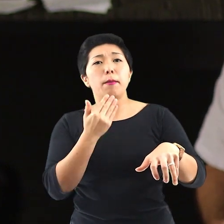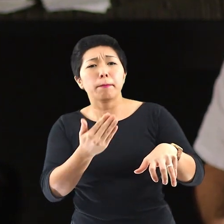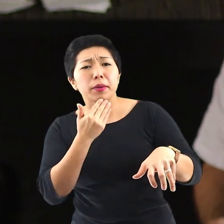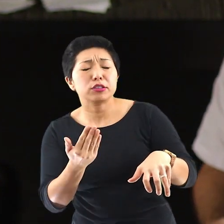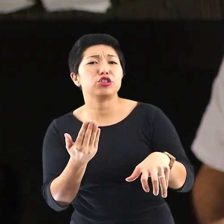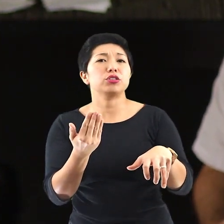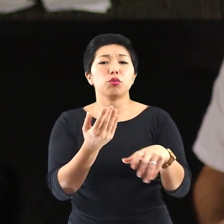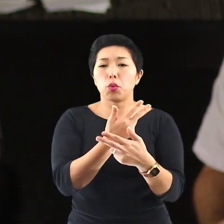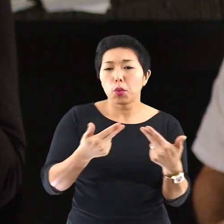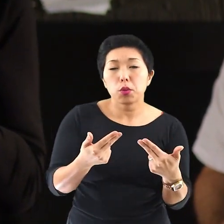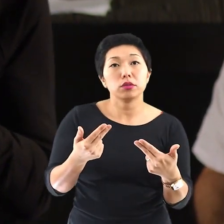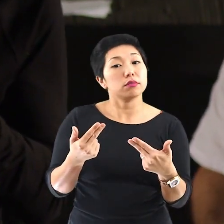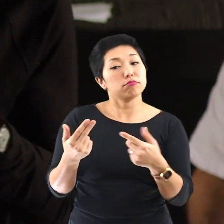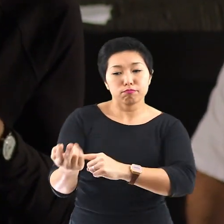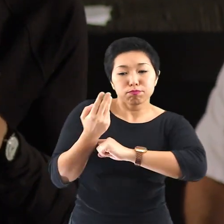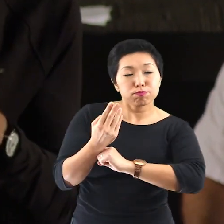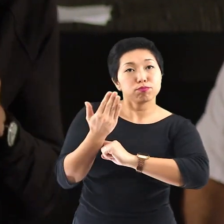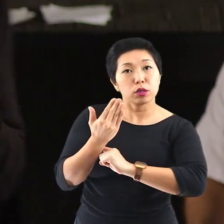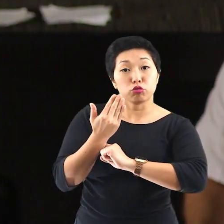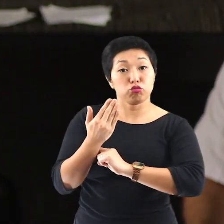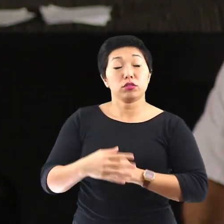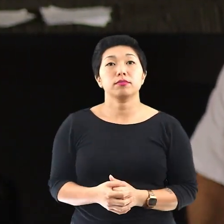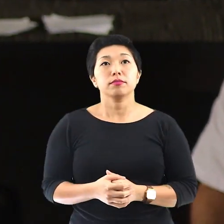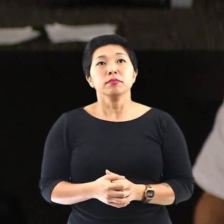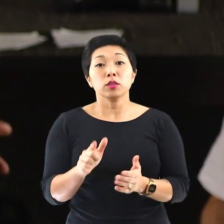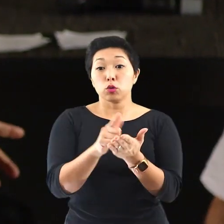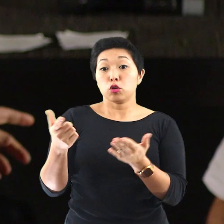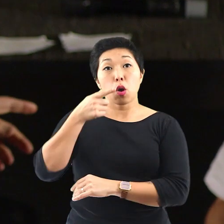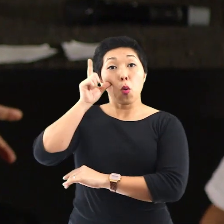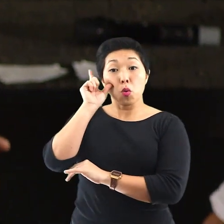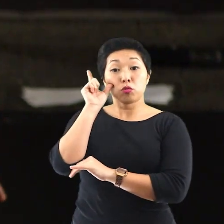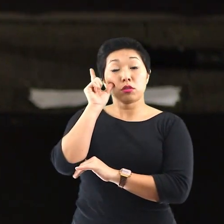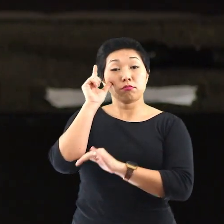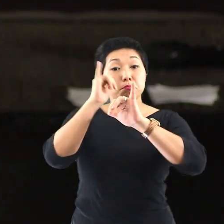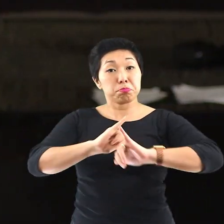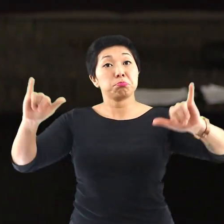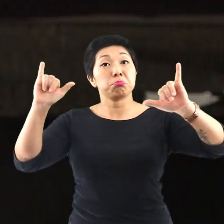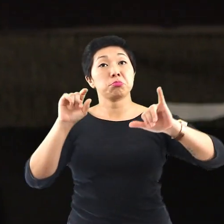conseguir subsídios fiscais creditícios. Os jornais de ontem